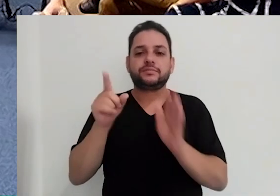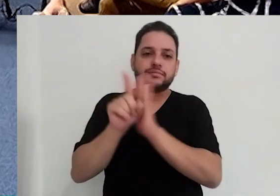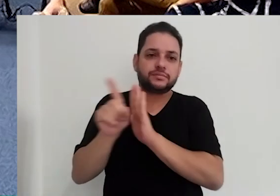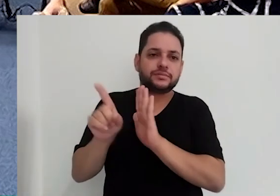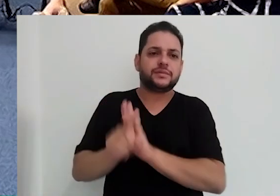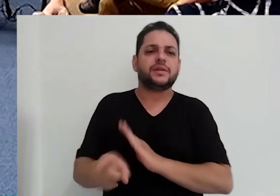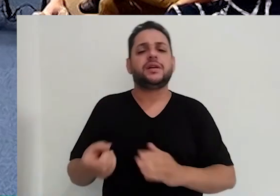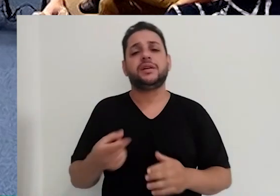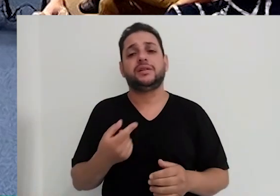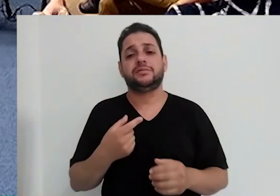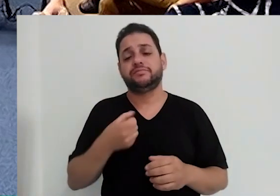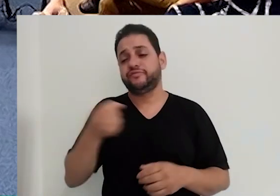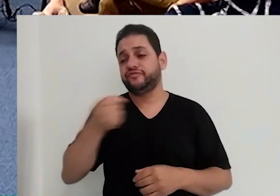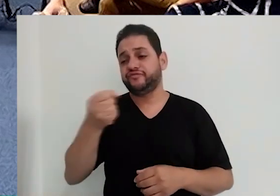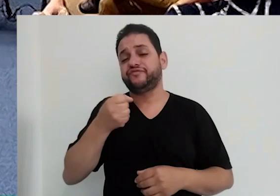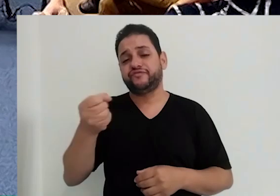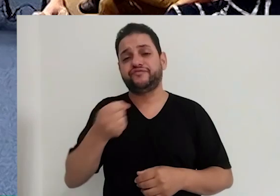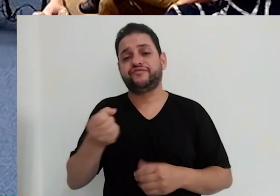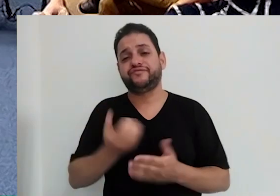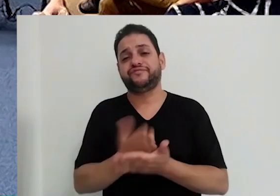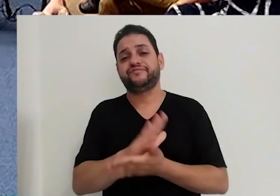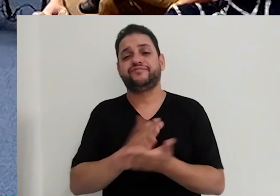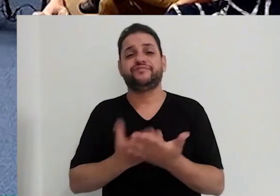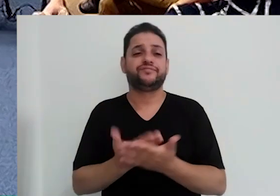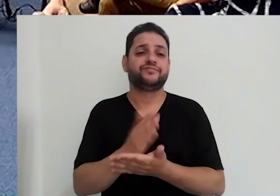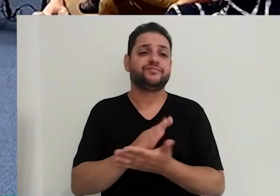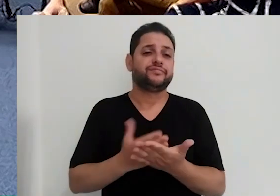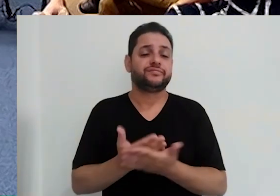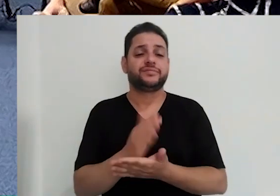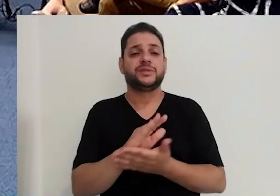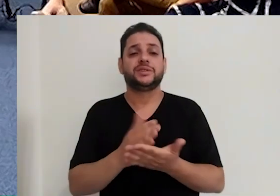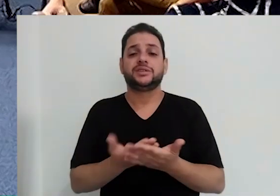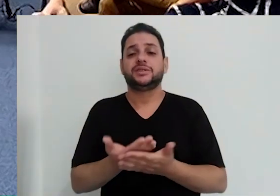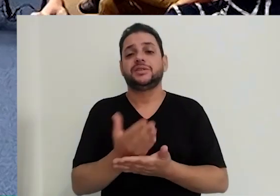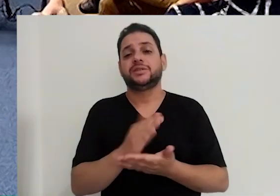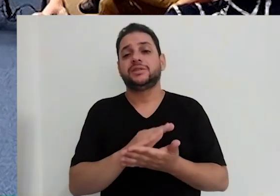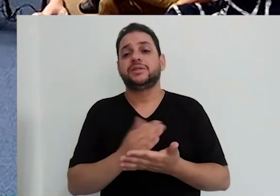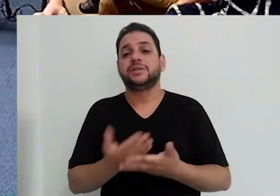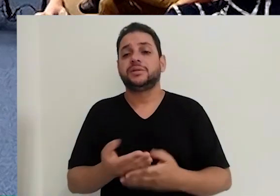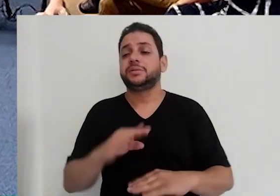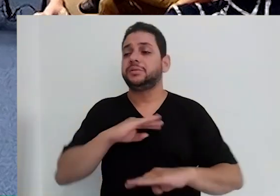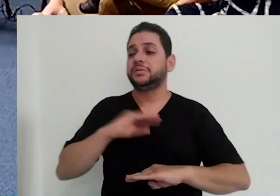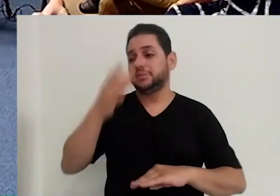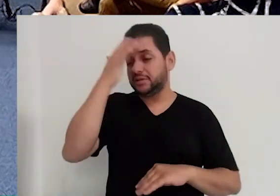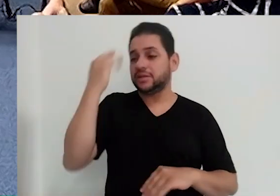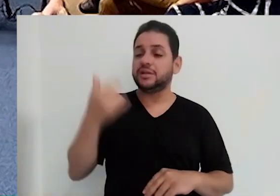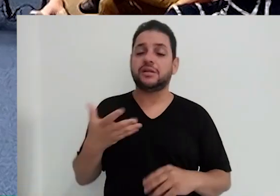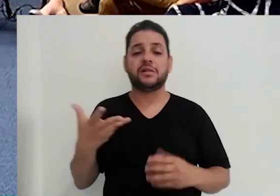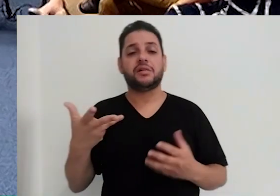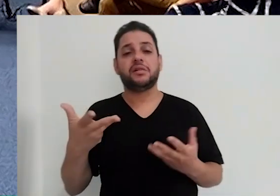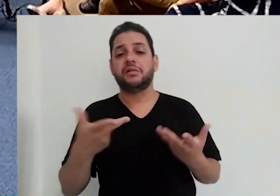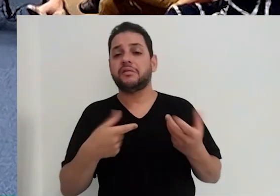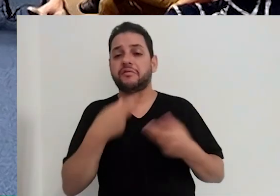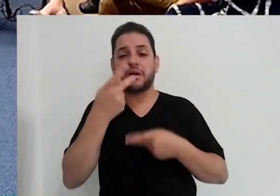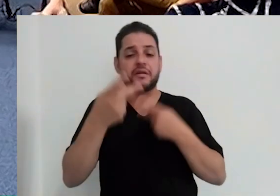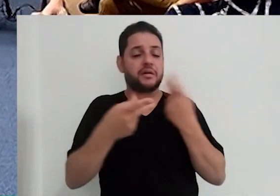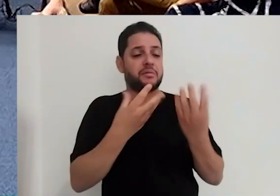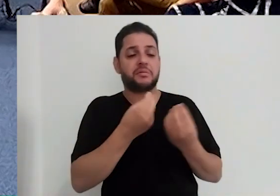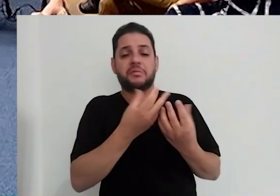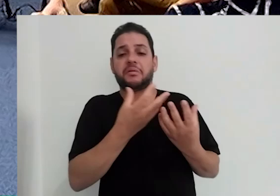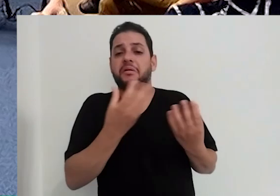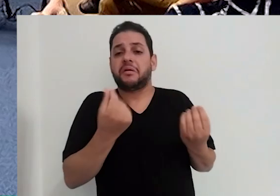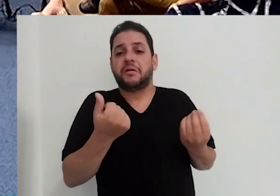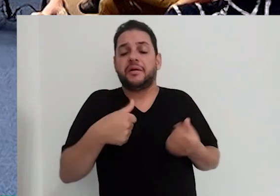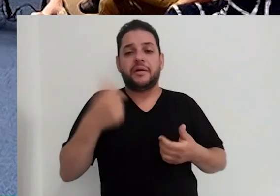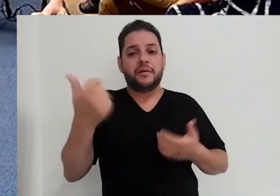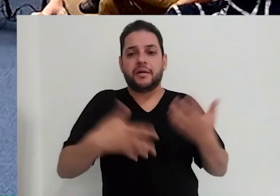chata chata assim no sentido de ser Entediante porque ele não é uma pessoa interessante ele não tinha muito a dizer não disse nada de